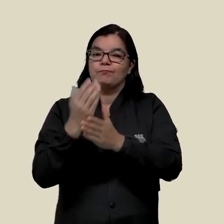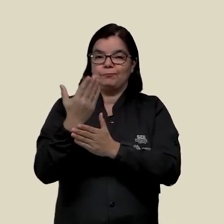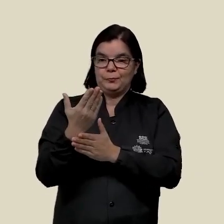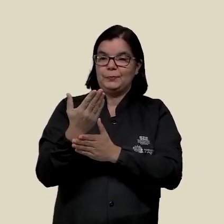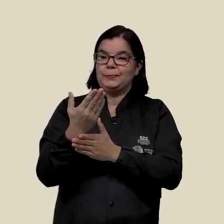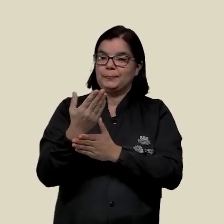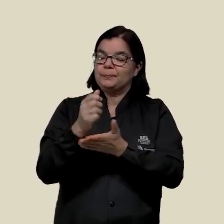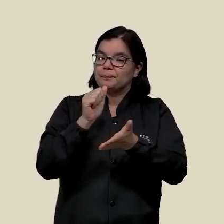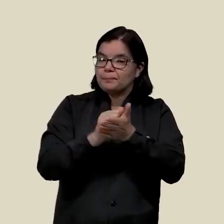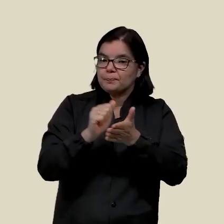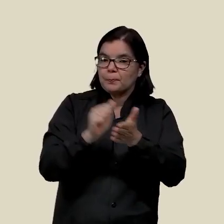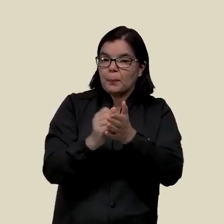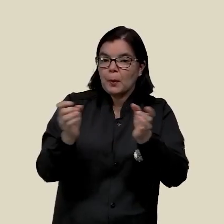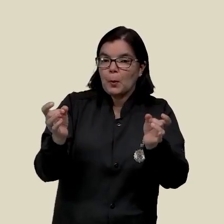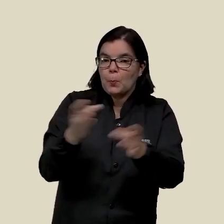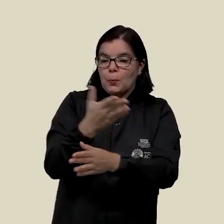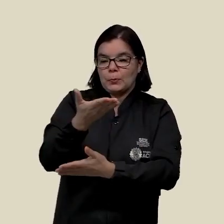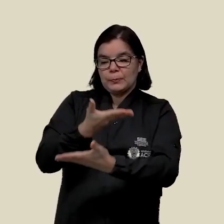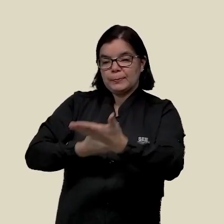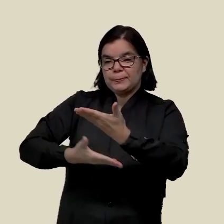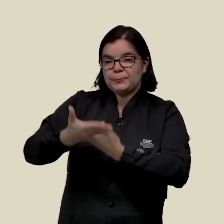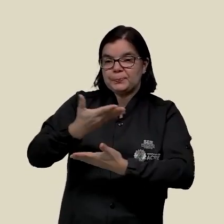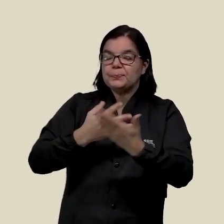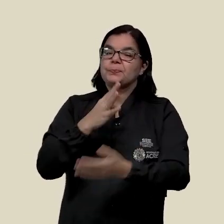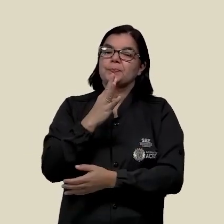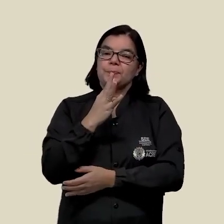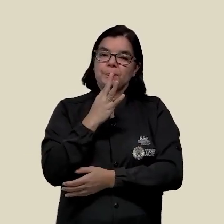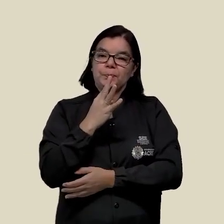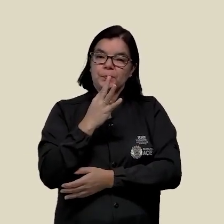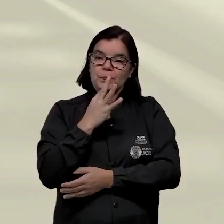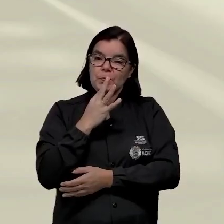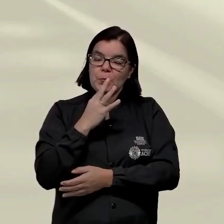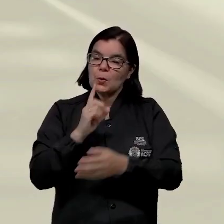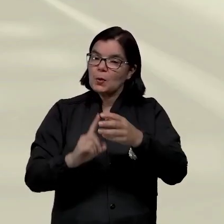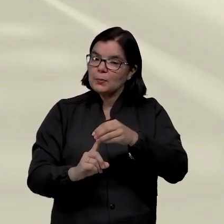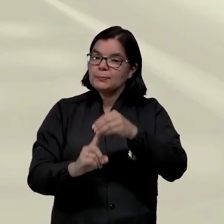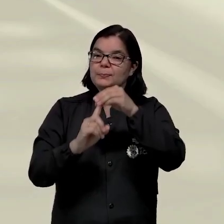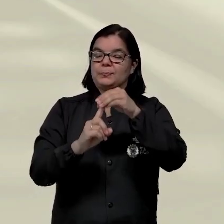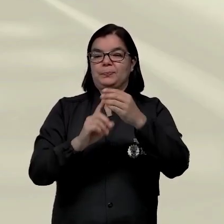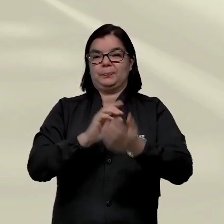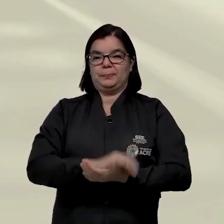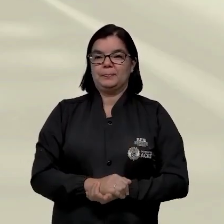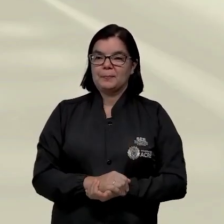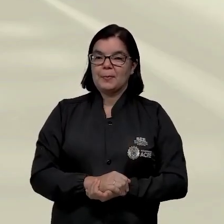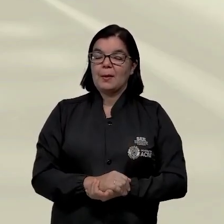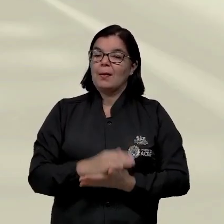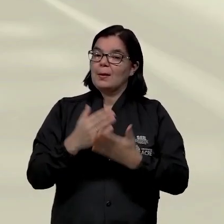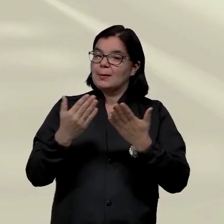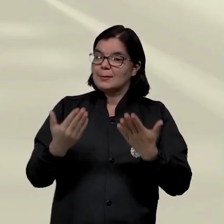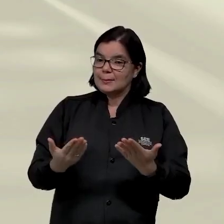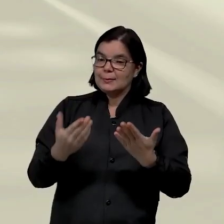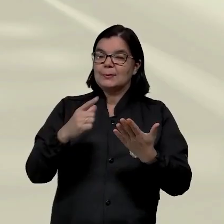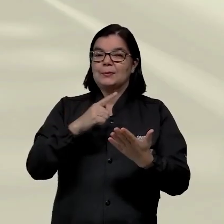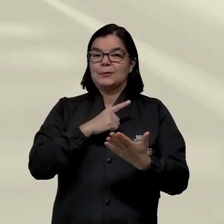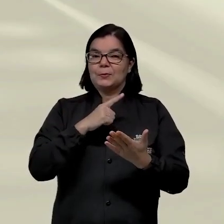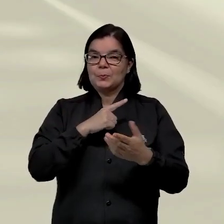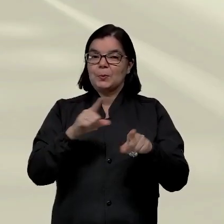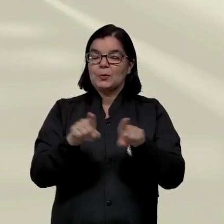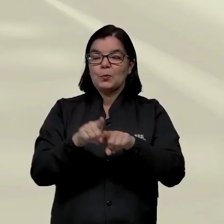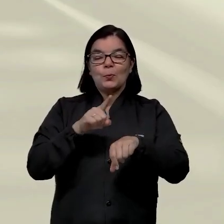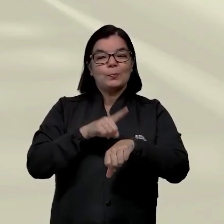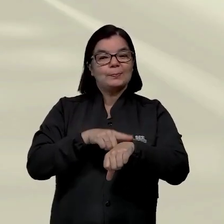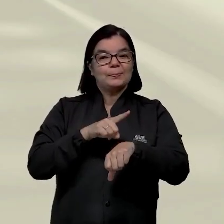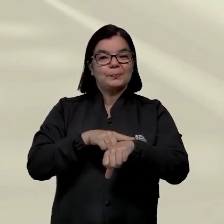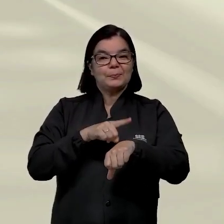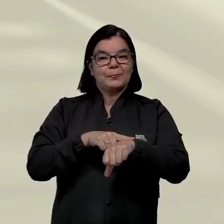obra, pronta para ser compartilhada e reconhecida como única. E aí vem o